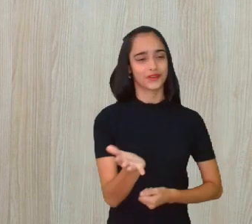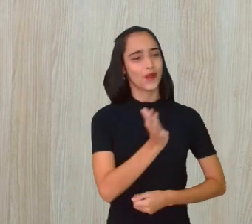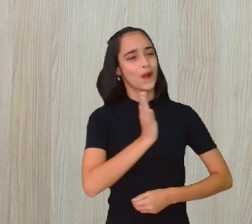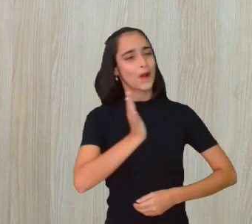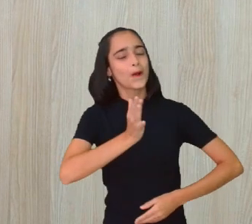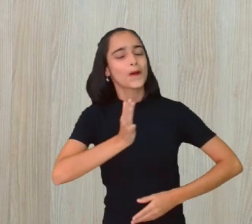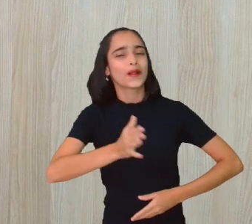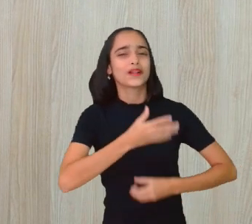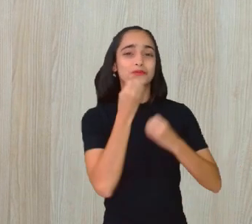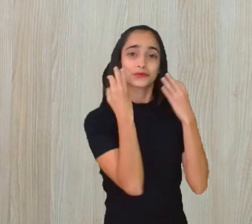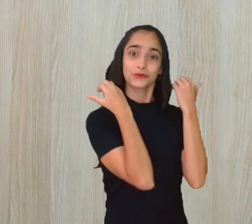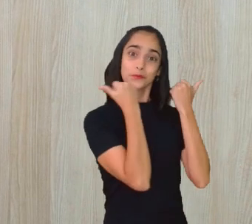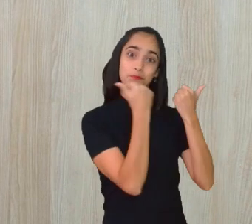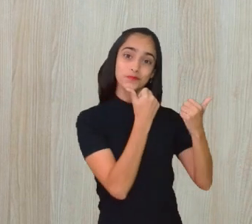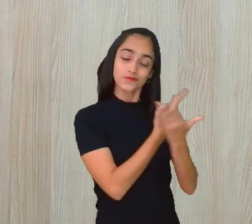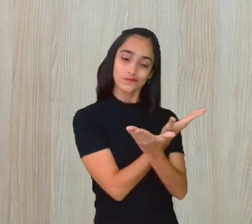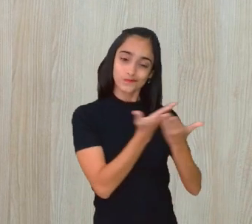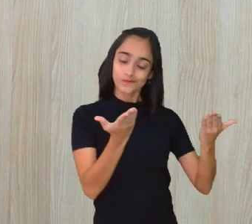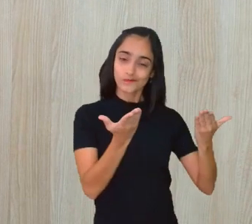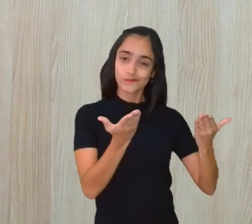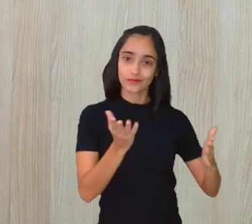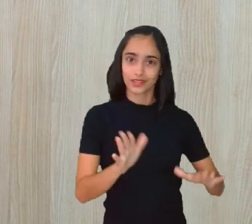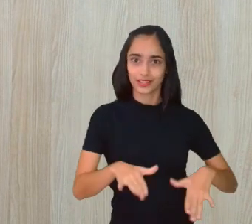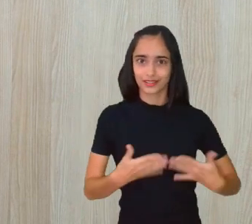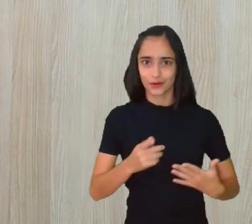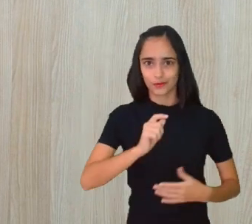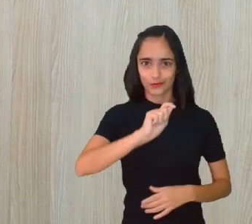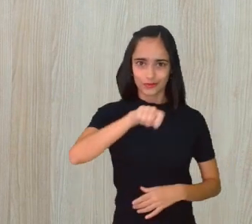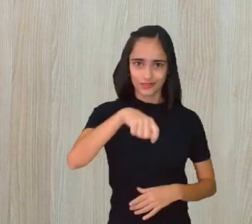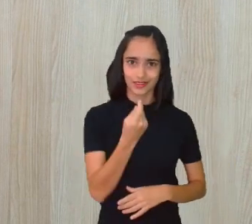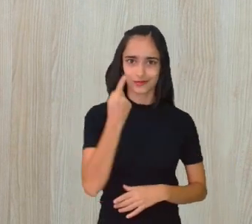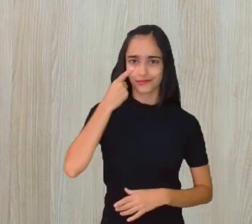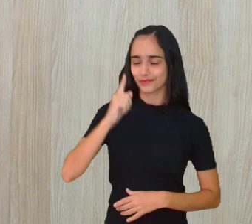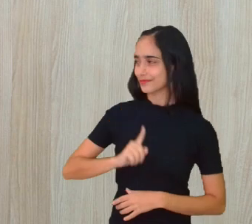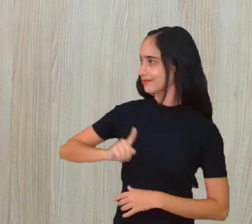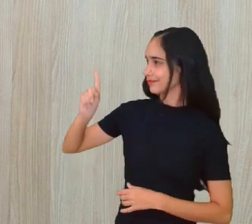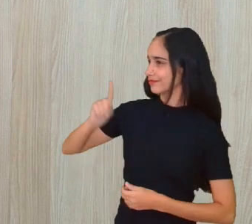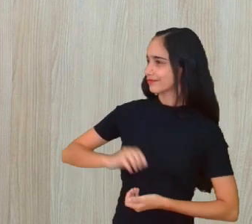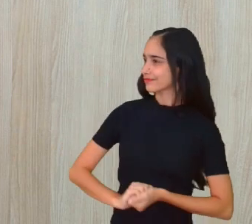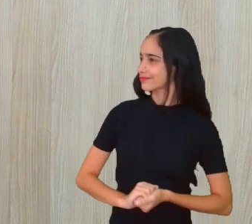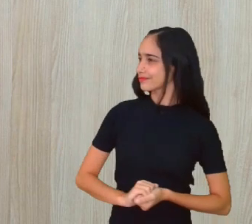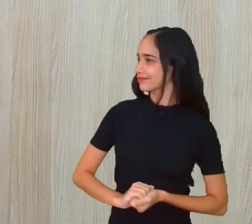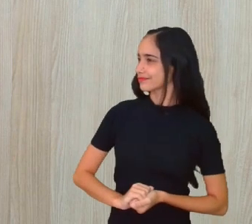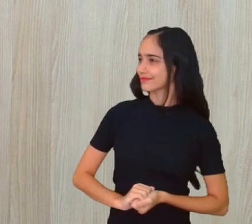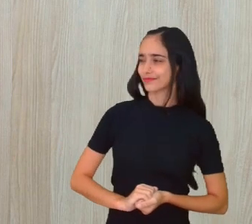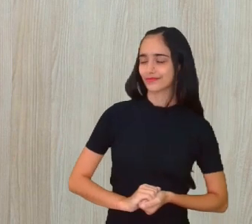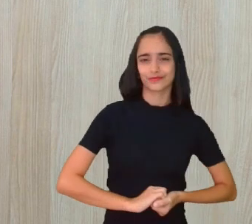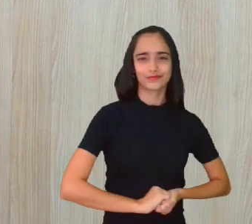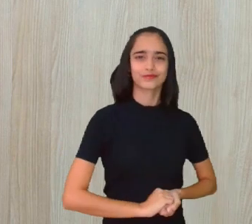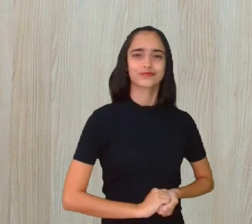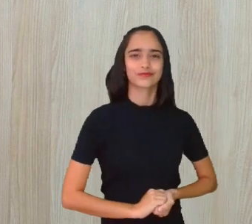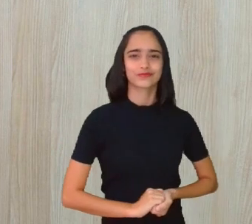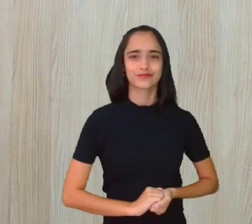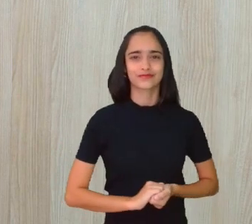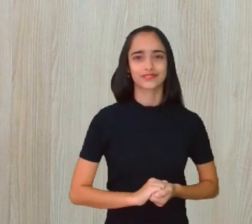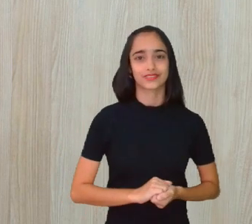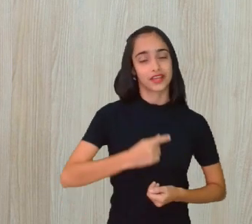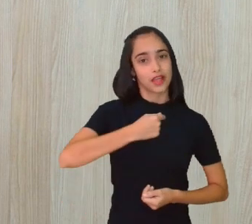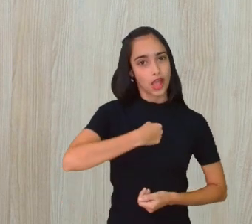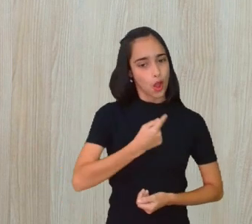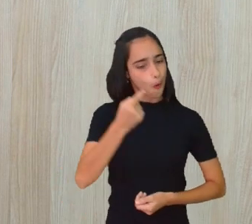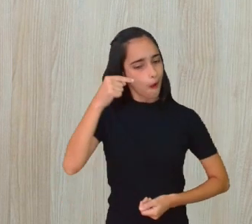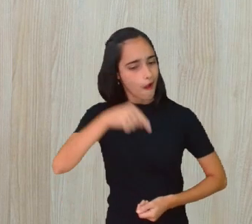tudo bem com vocês? Este é o meu... Oi, Vivi, este é o meu sinal. Eu estou